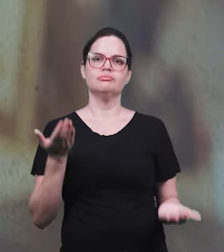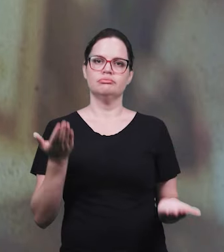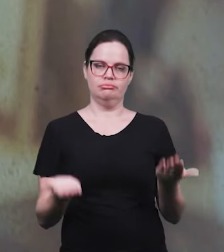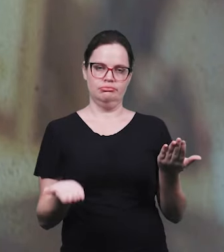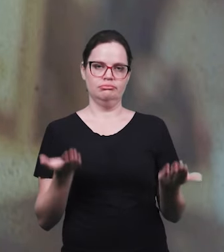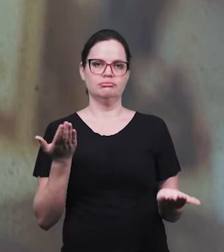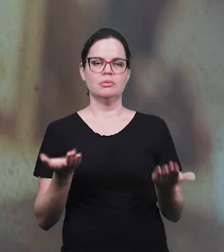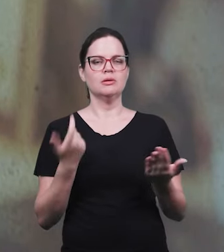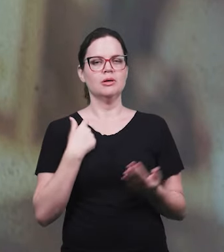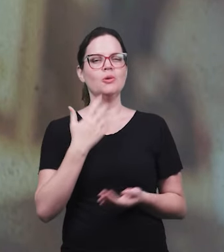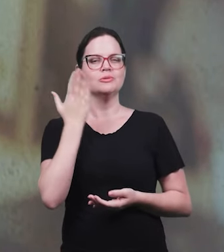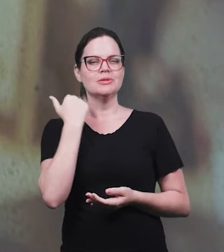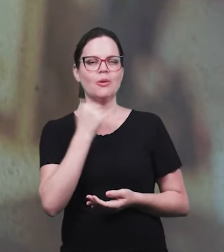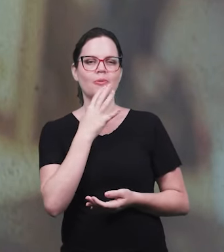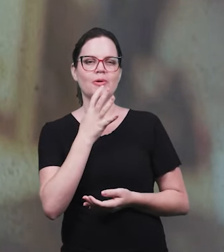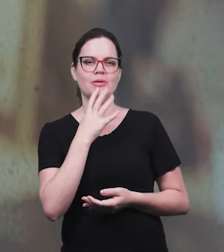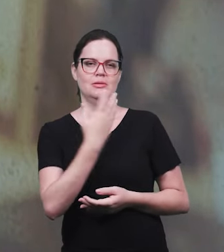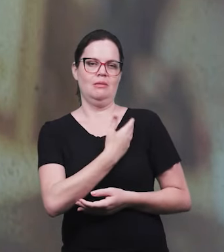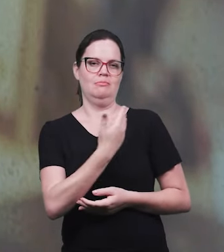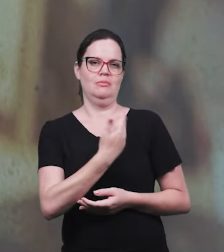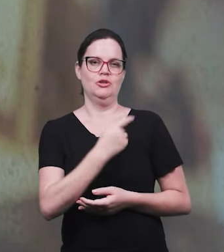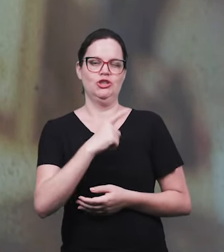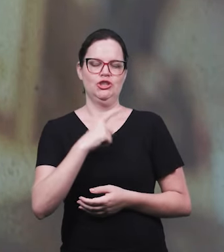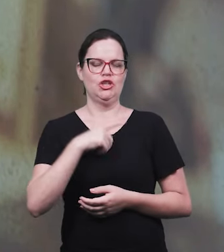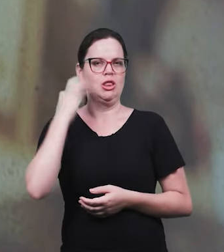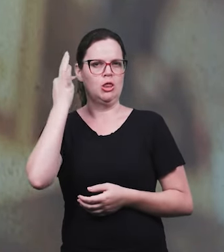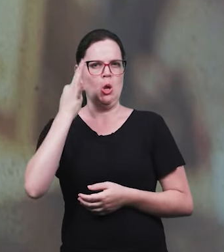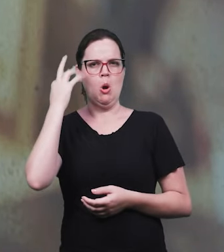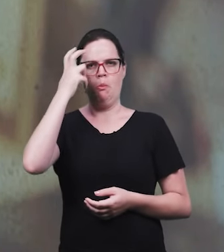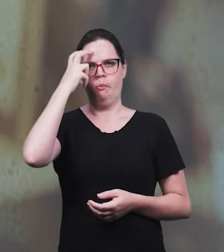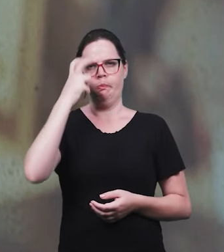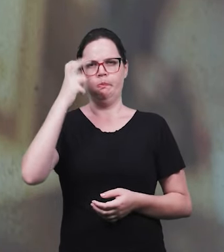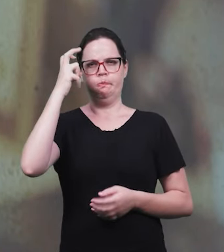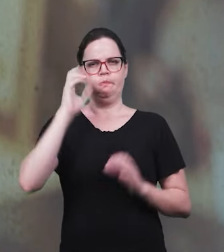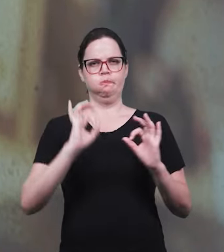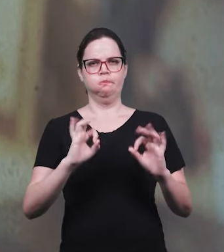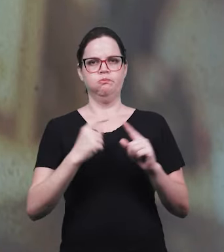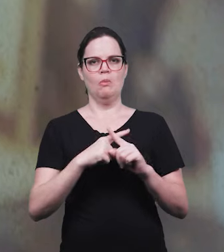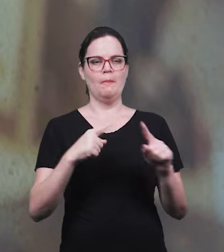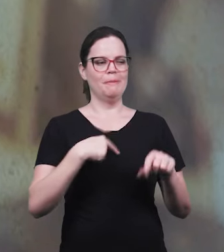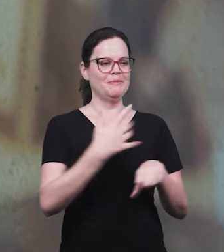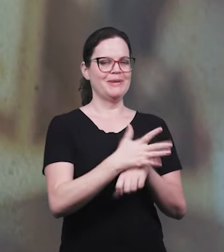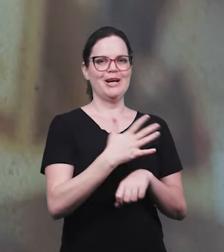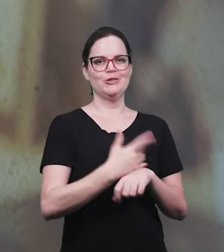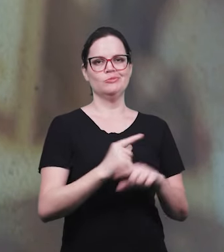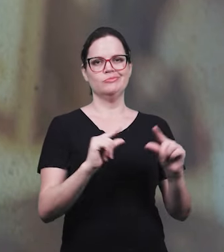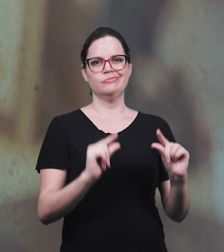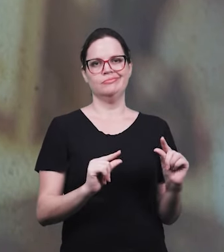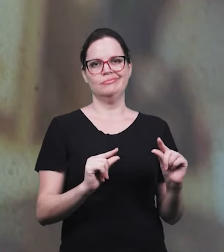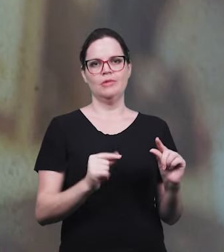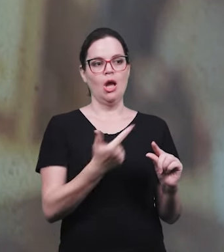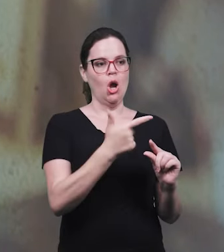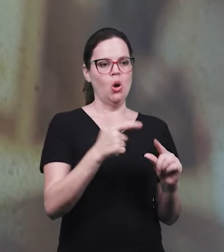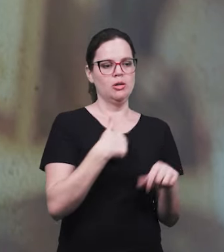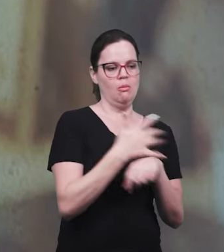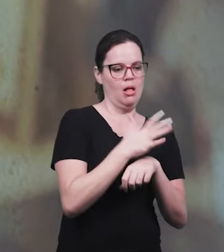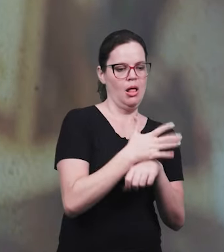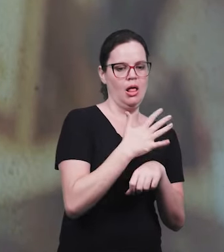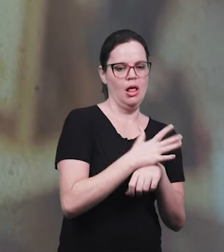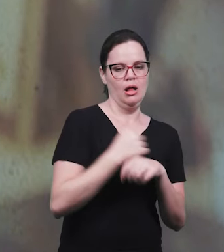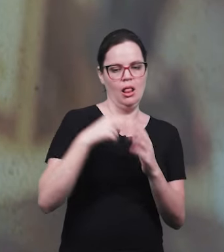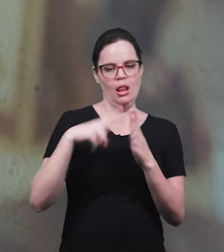de colegas da faculdade que tinham muita teoria e faltaram muito com a prática, e outros queriam ter só a prática e não tinham